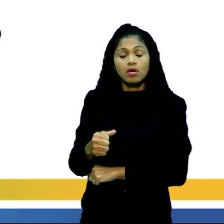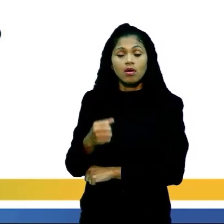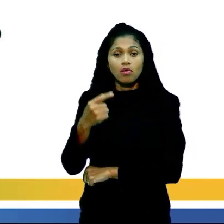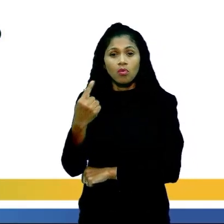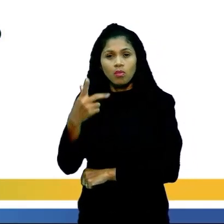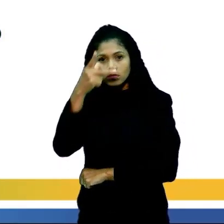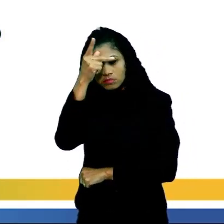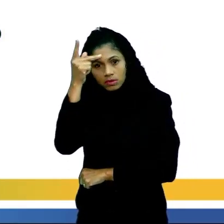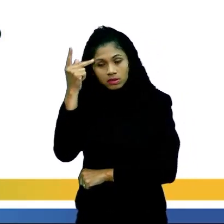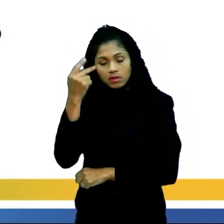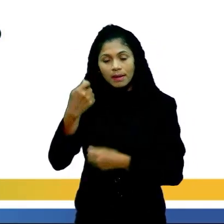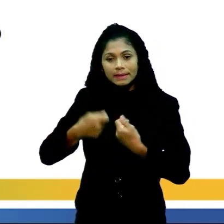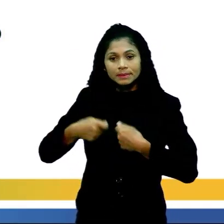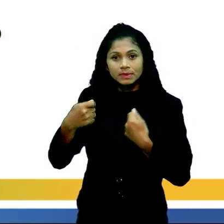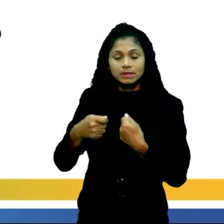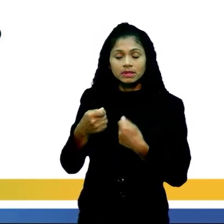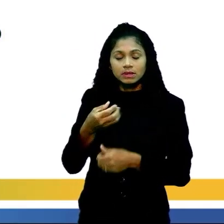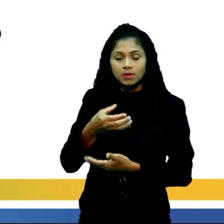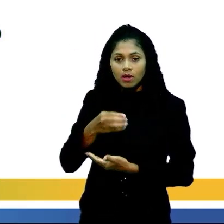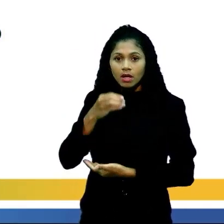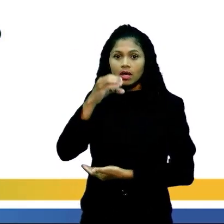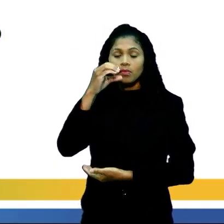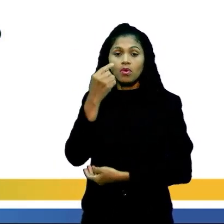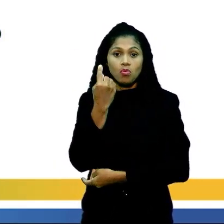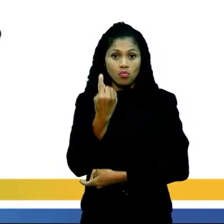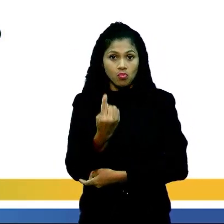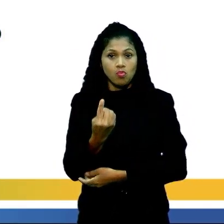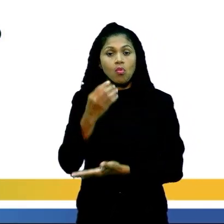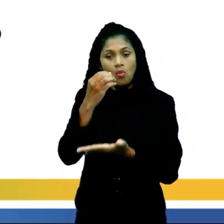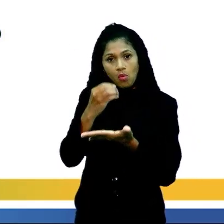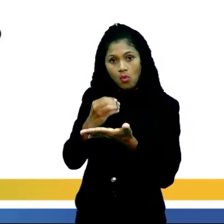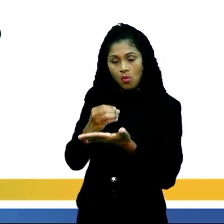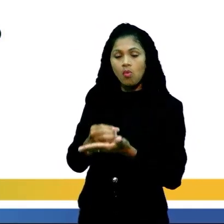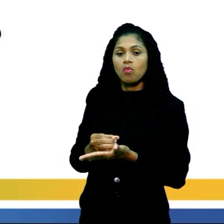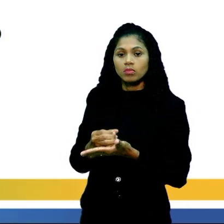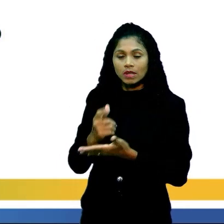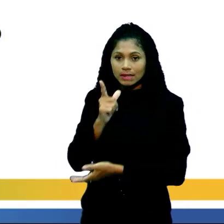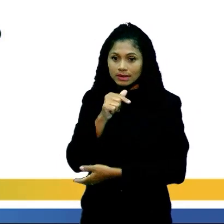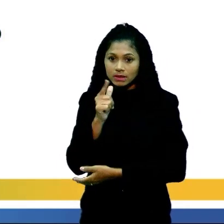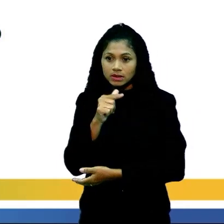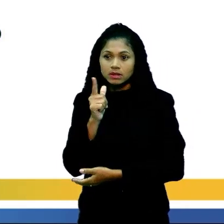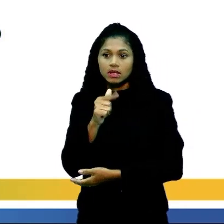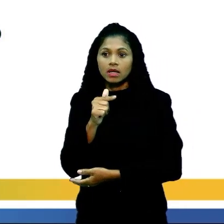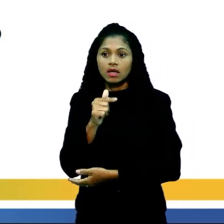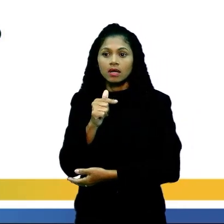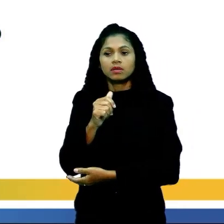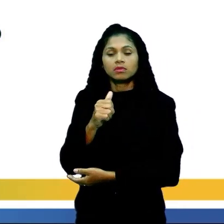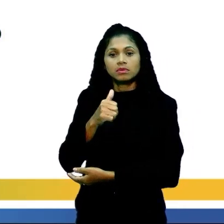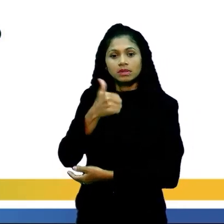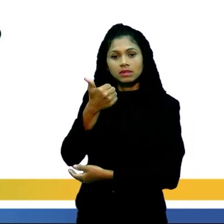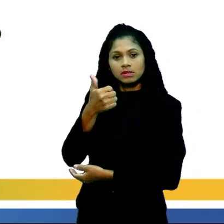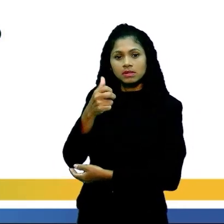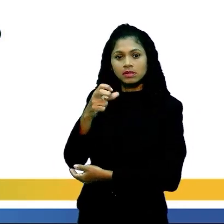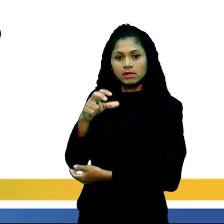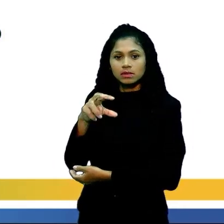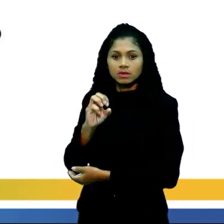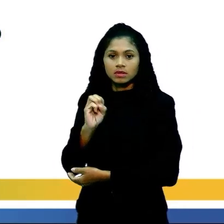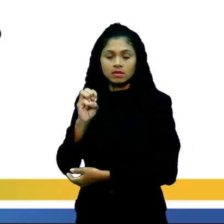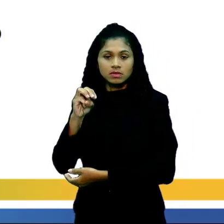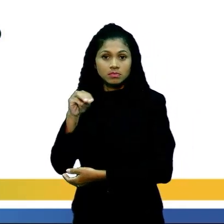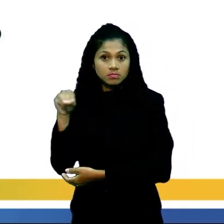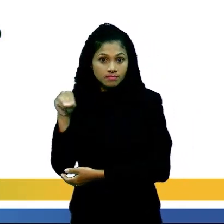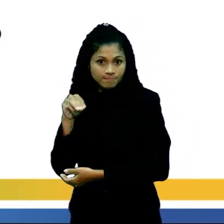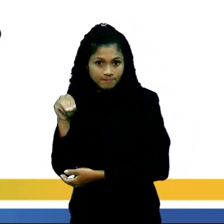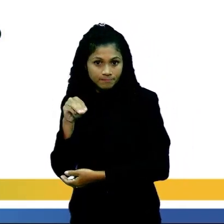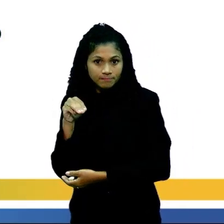ingerir um copo de água de 150 mililitros a cada meia hora. Durante